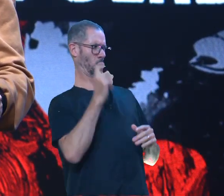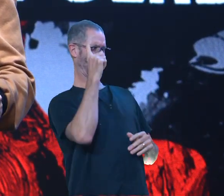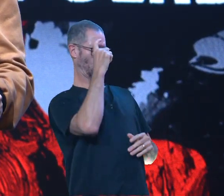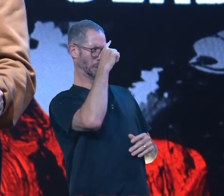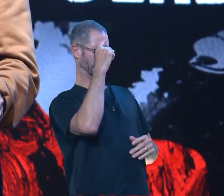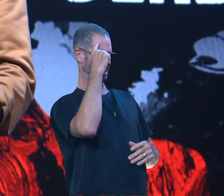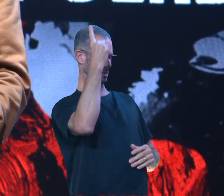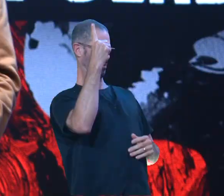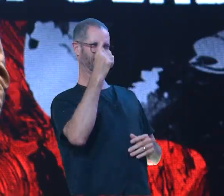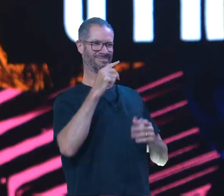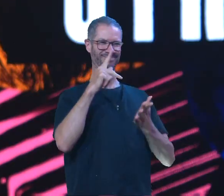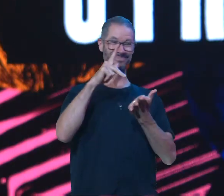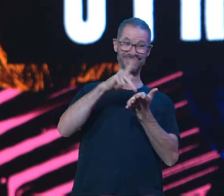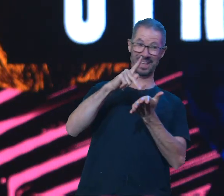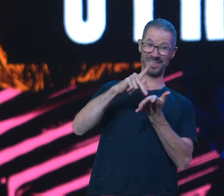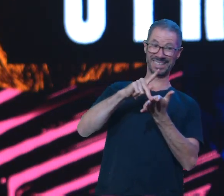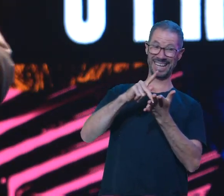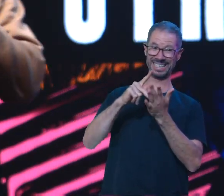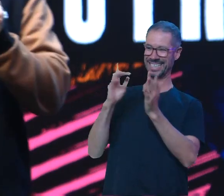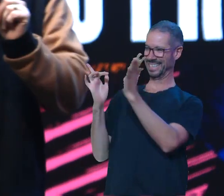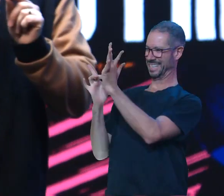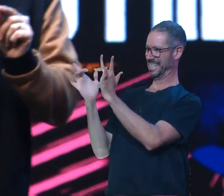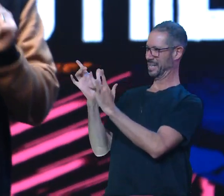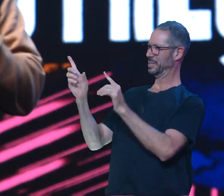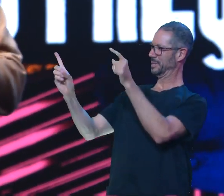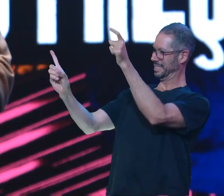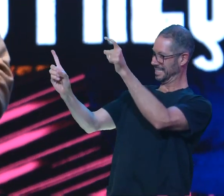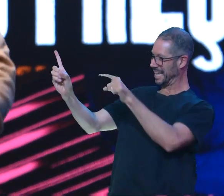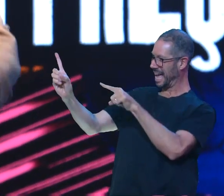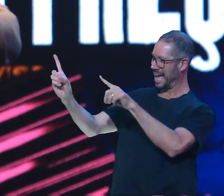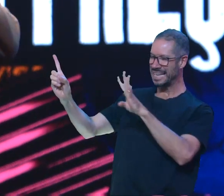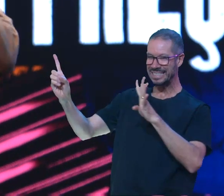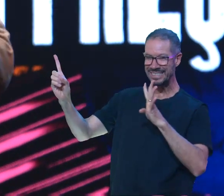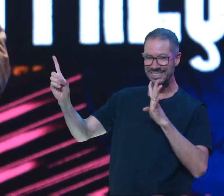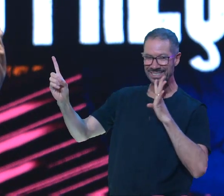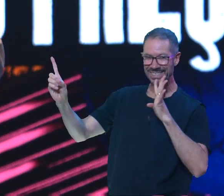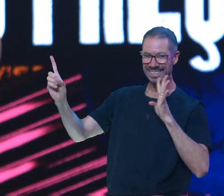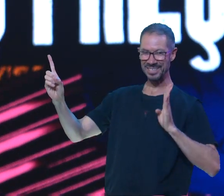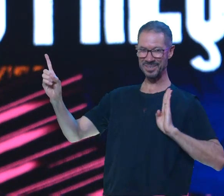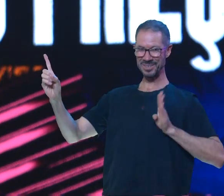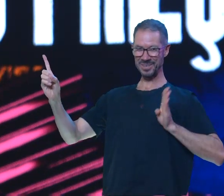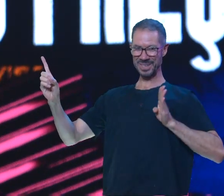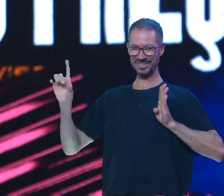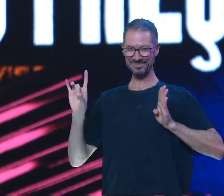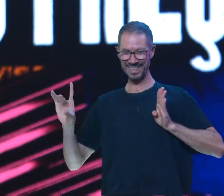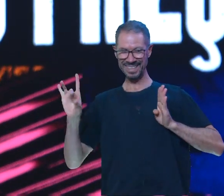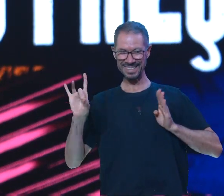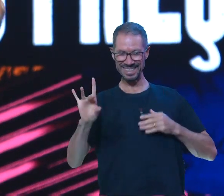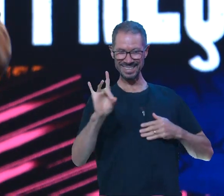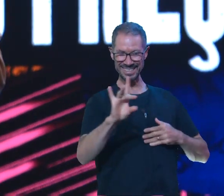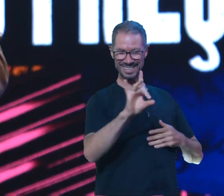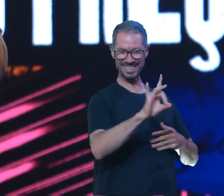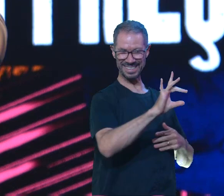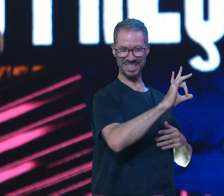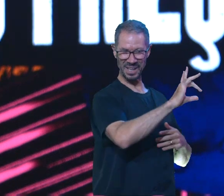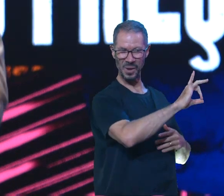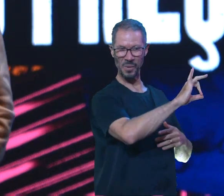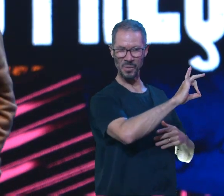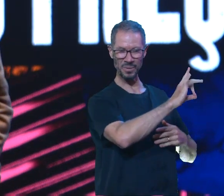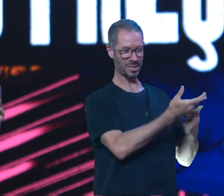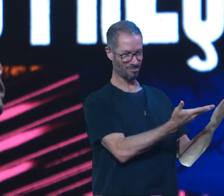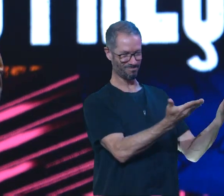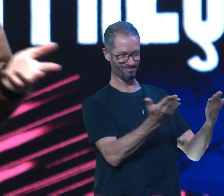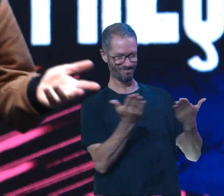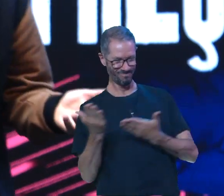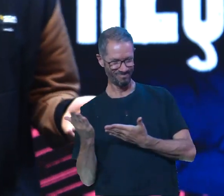difícil, mas na verdade ele sabia exatamente o que estava dizendo, porque ele conhecia o coração de cada um daqueles que ele estava